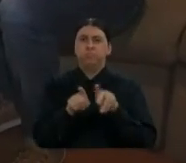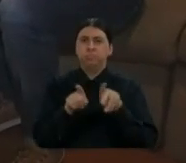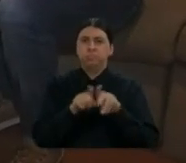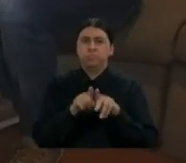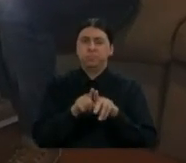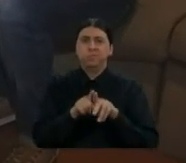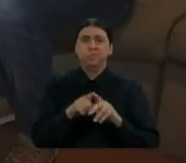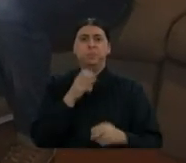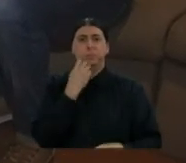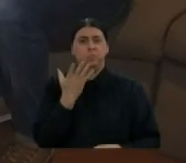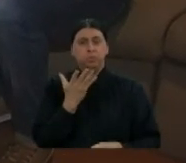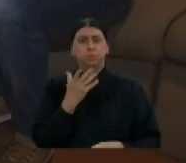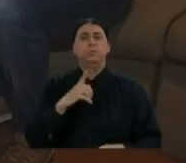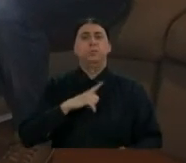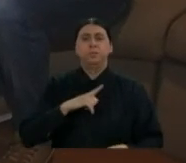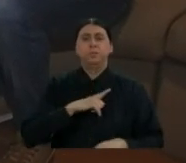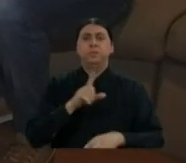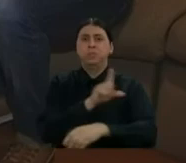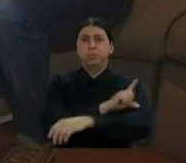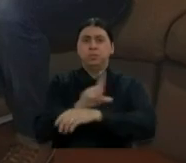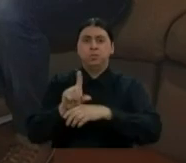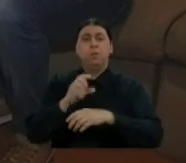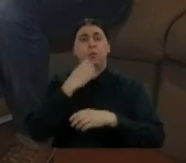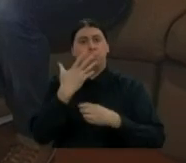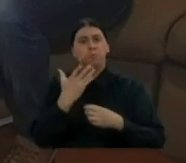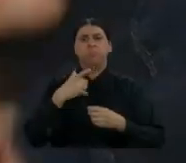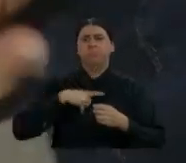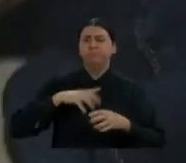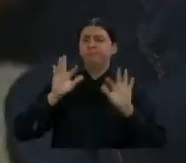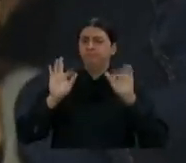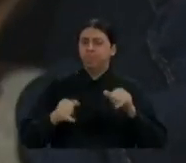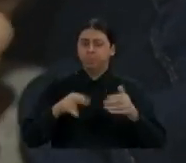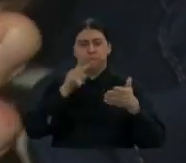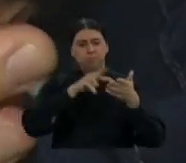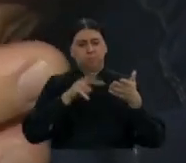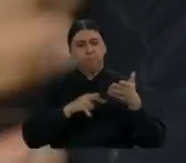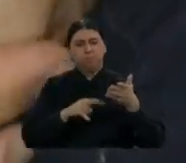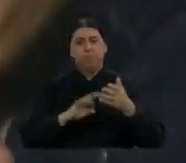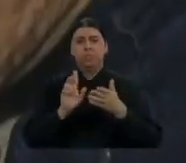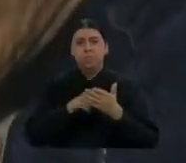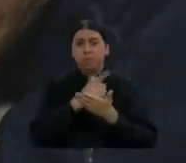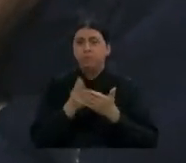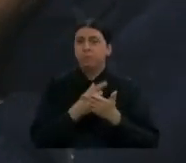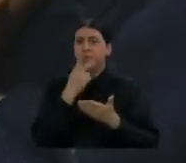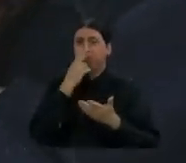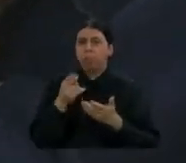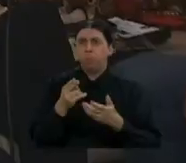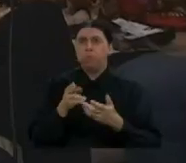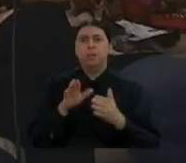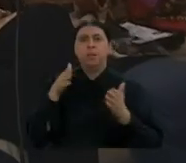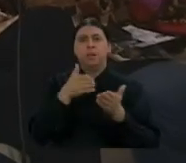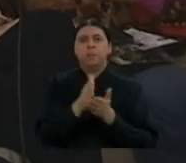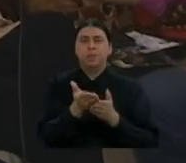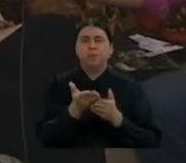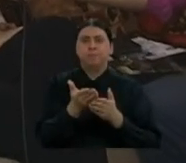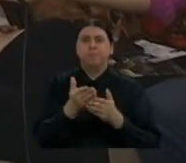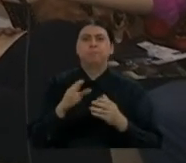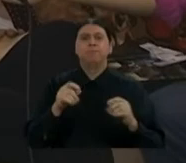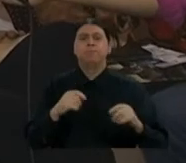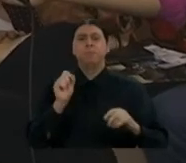boa literatura é um pouco assim em sinal que é que é inesperado mas ao mesmo tempo tudo se encaminha para aquilo que essa